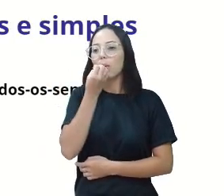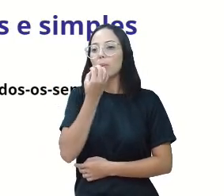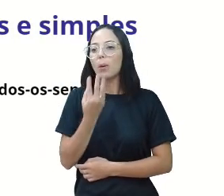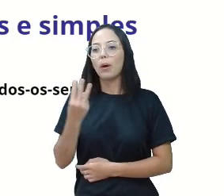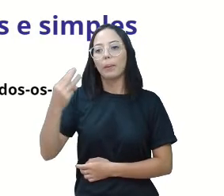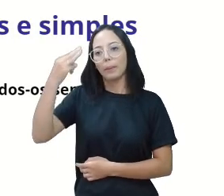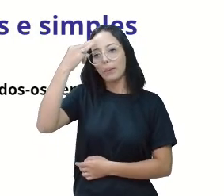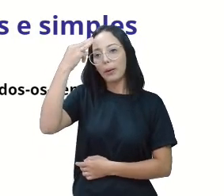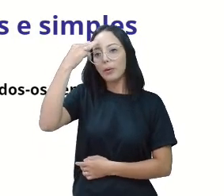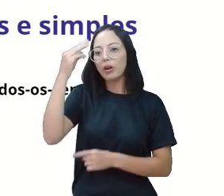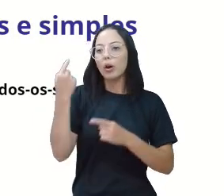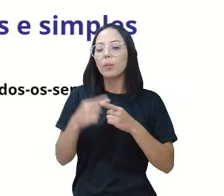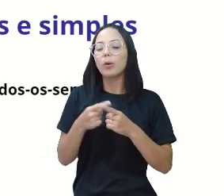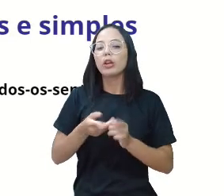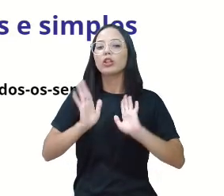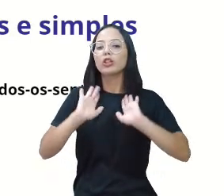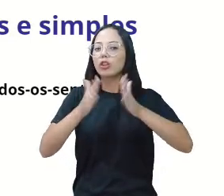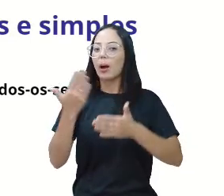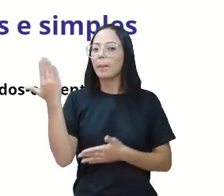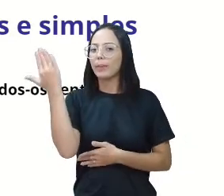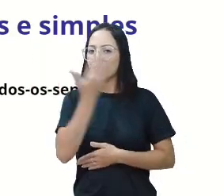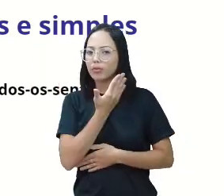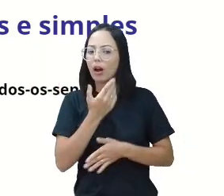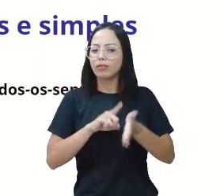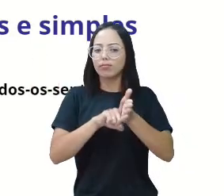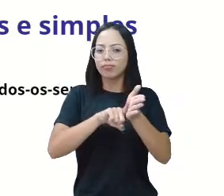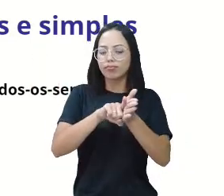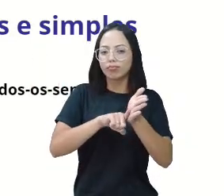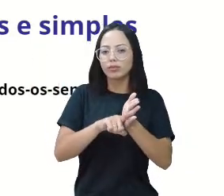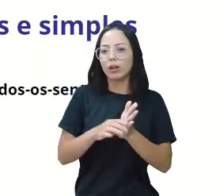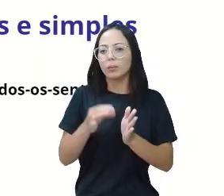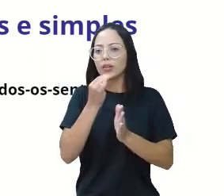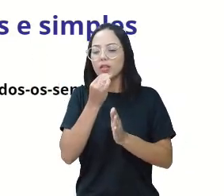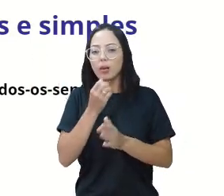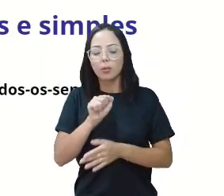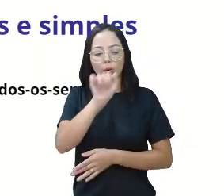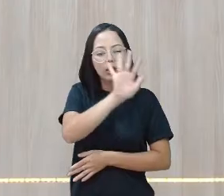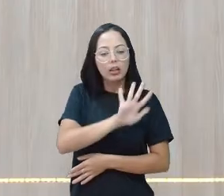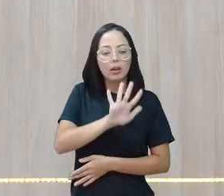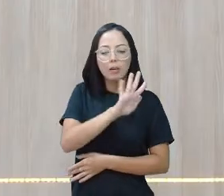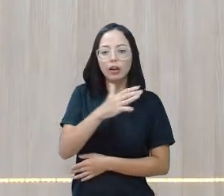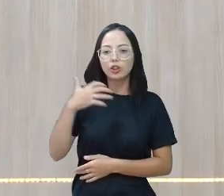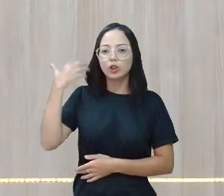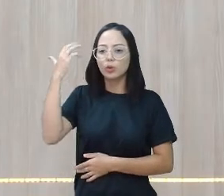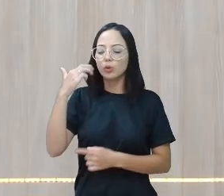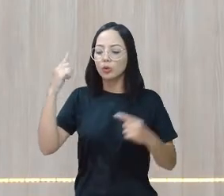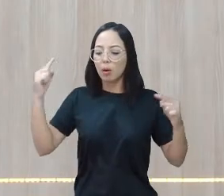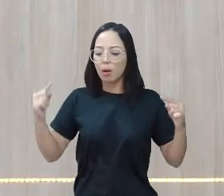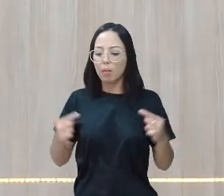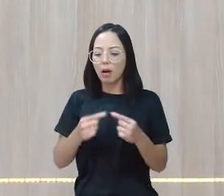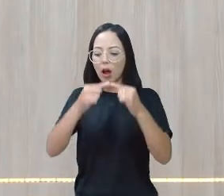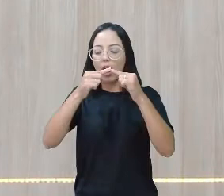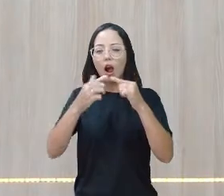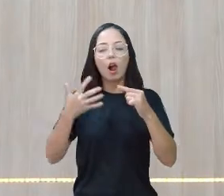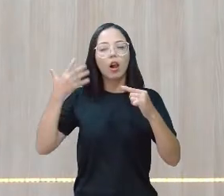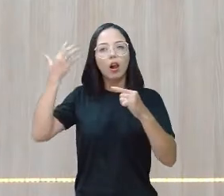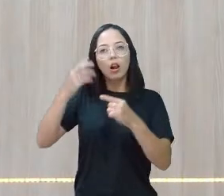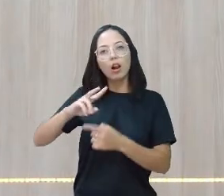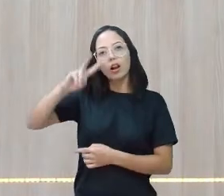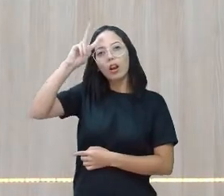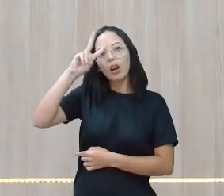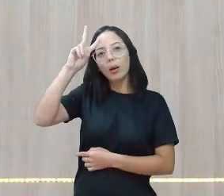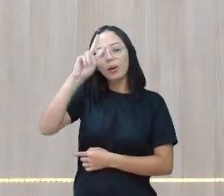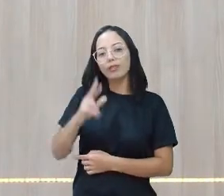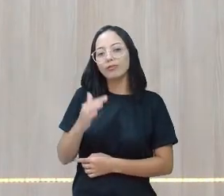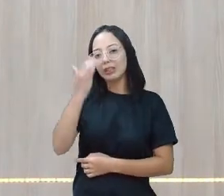quê? Já está comprovado por várias pesquisas que quando você junta uma imagem a um som para você lembrar de alguma coisa, facilita você